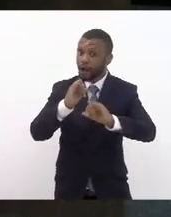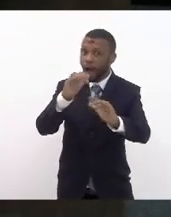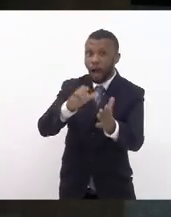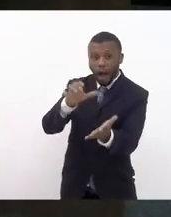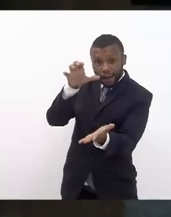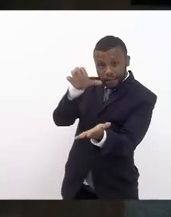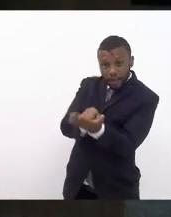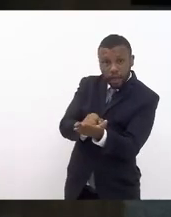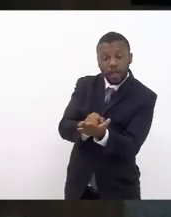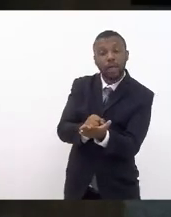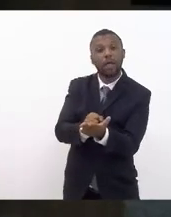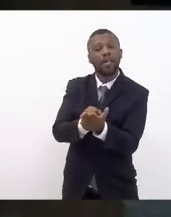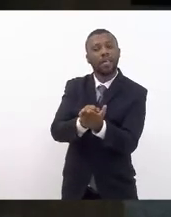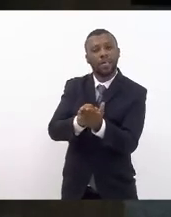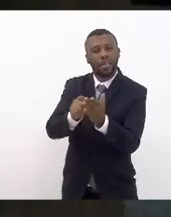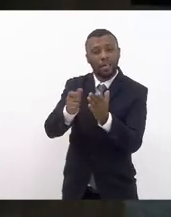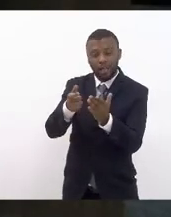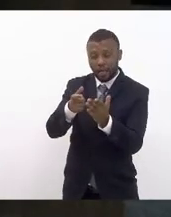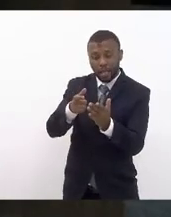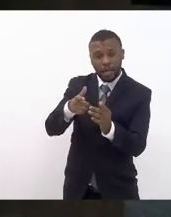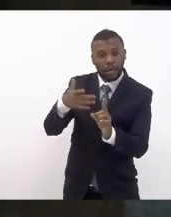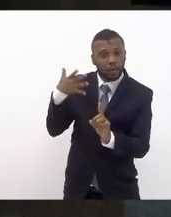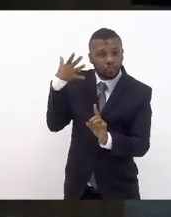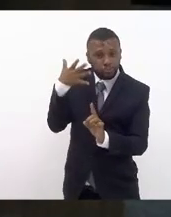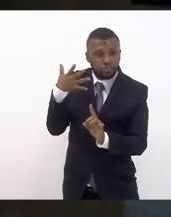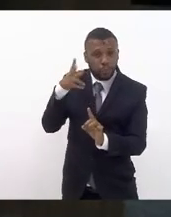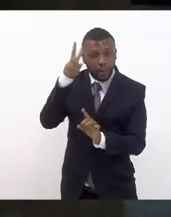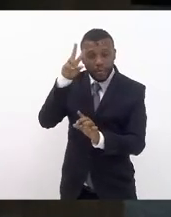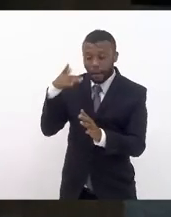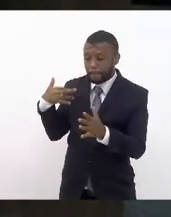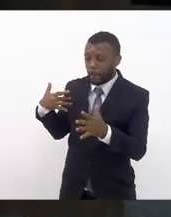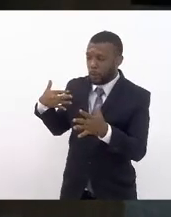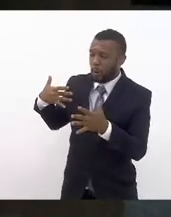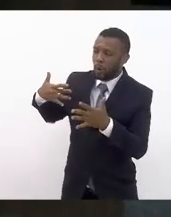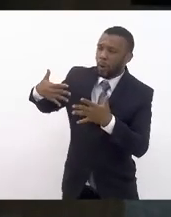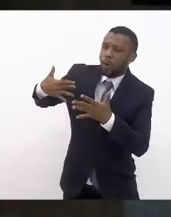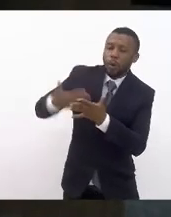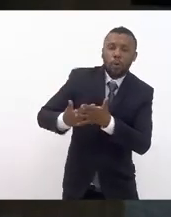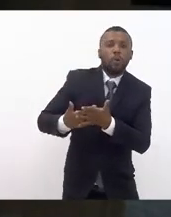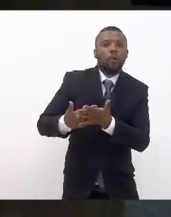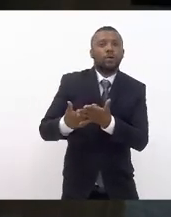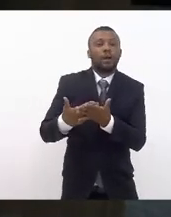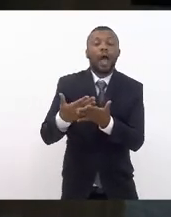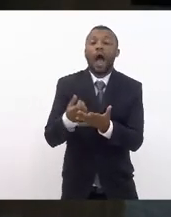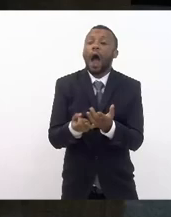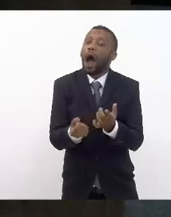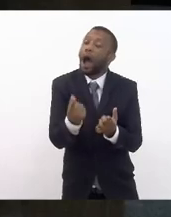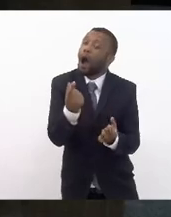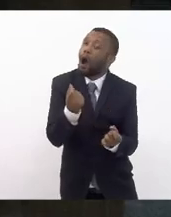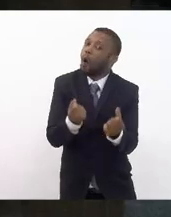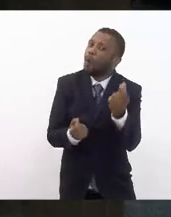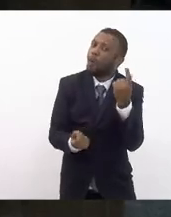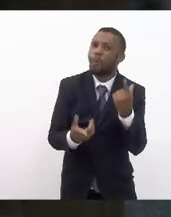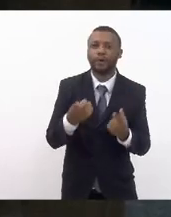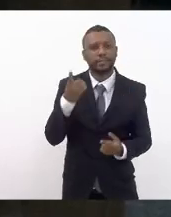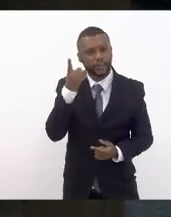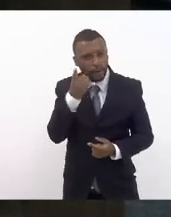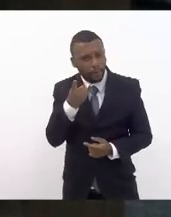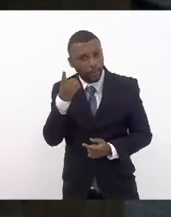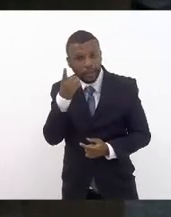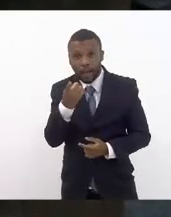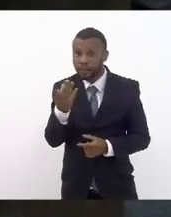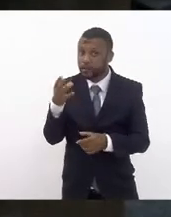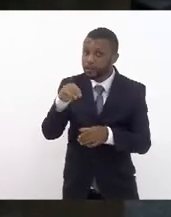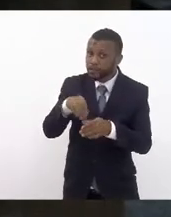registrado nos anais da história que alguns poucos parlamentares, dentro